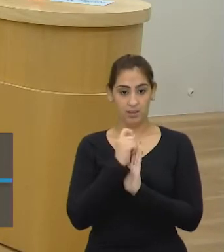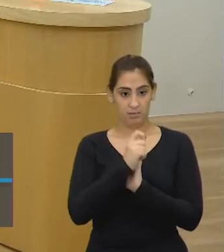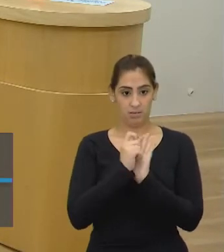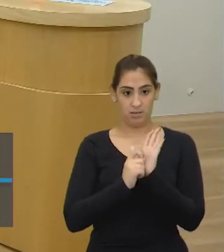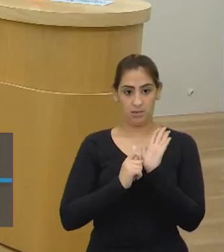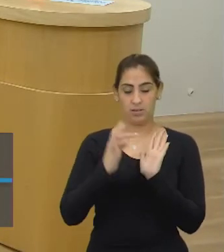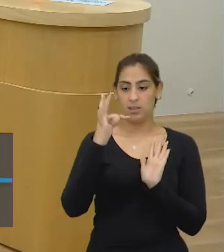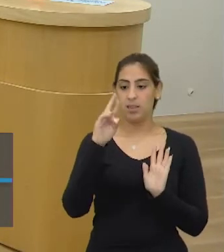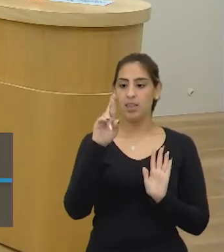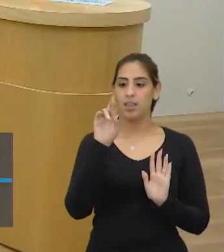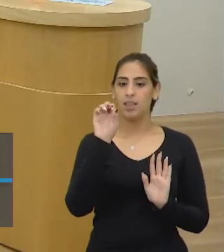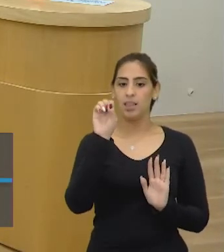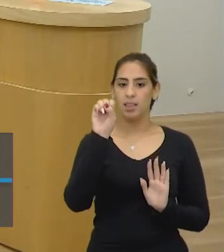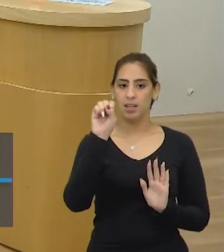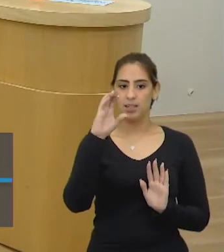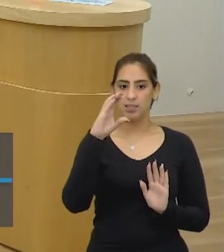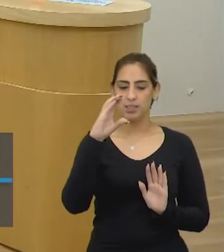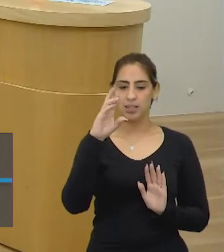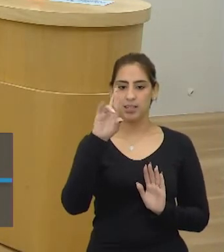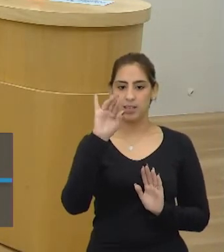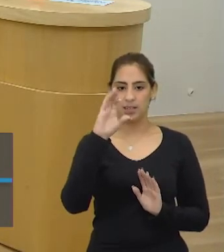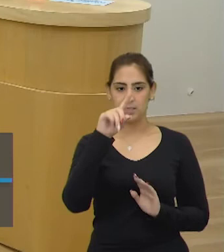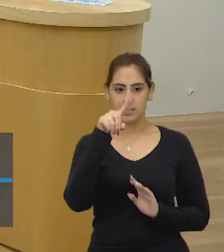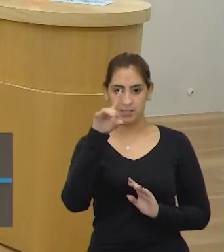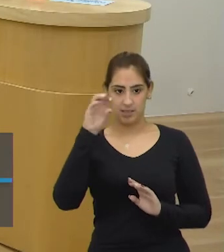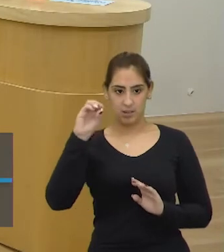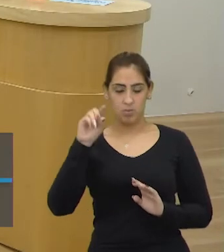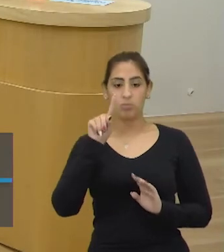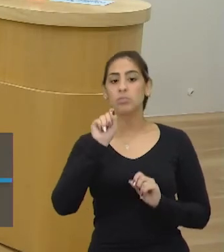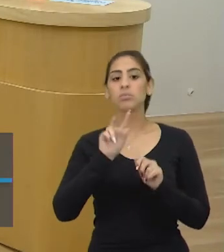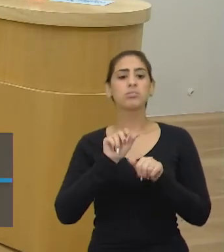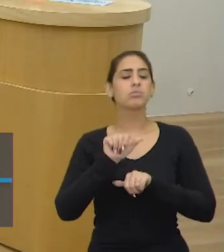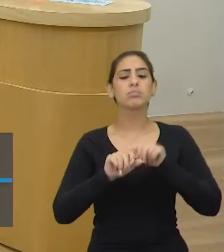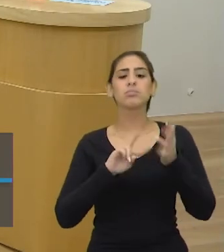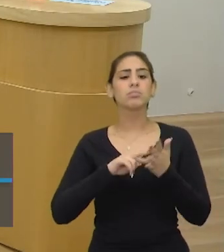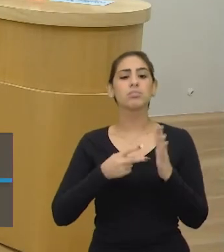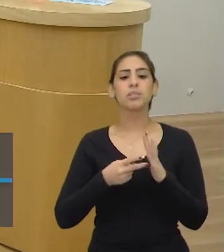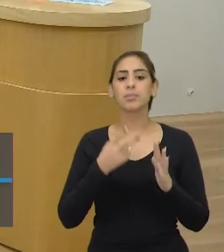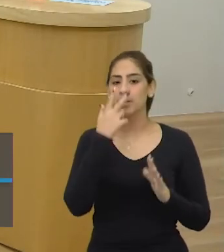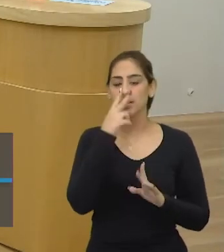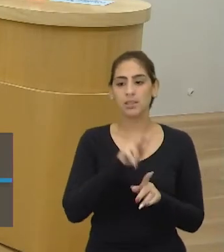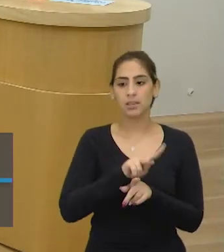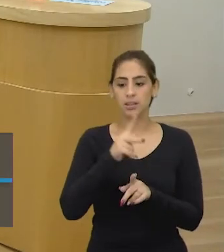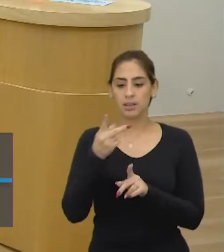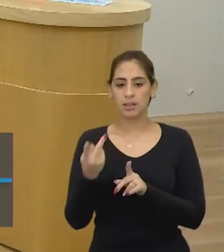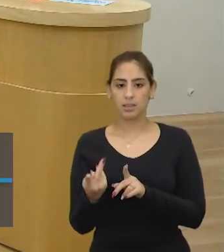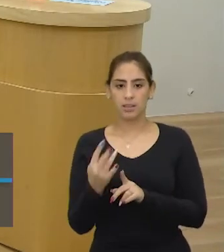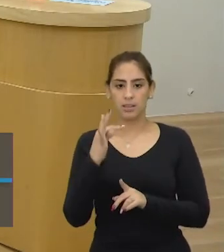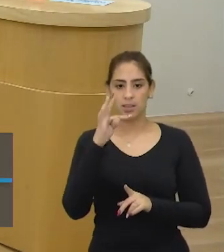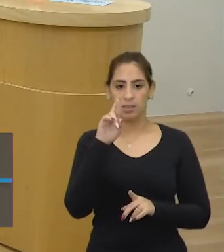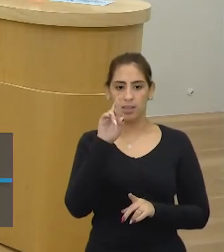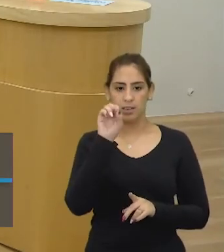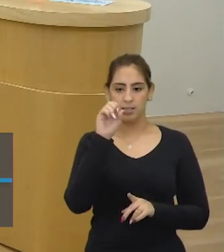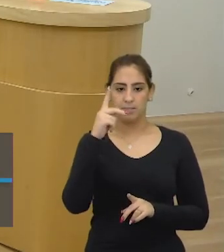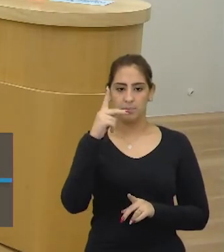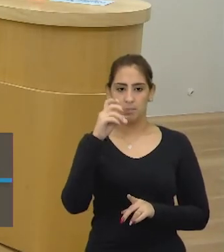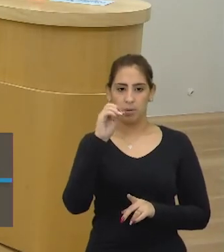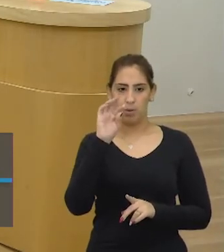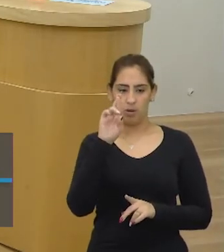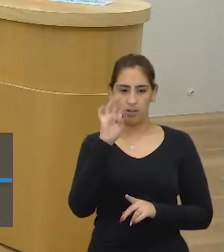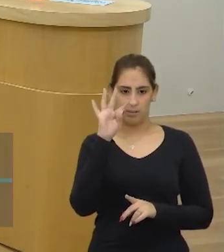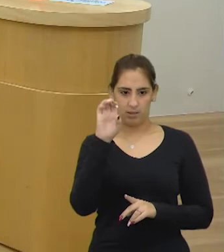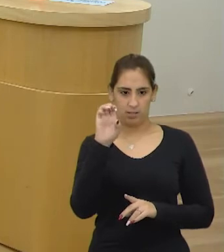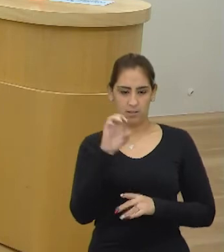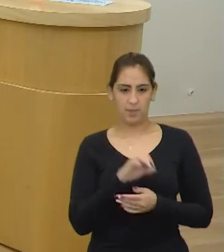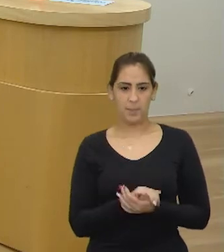palavra trans, ela tem essa ideia de transporte, né? Transportar algo de um lugar para o outro. Transcrever, então, se a gente está